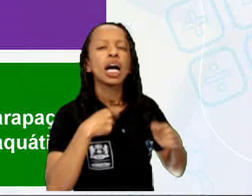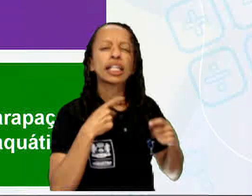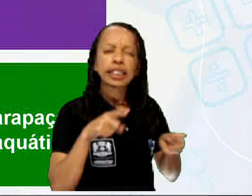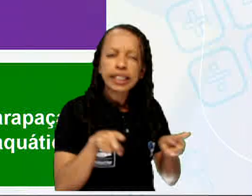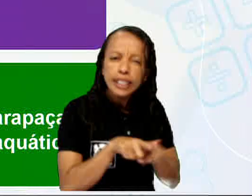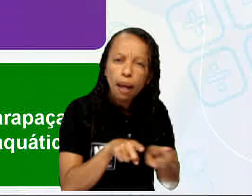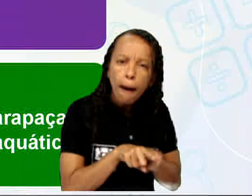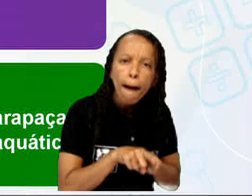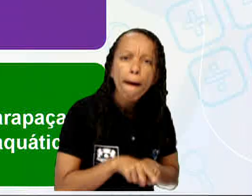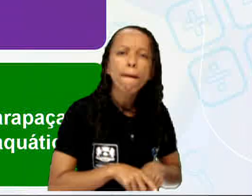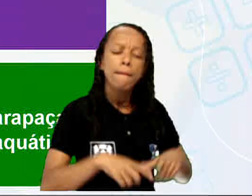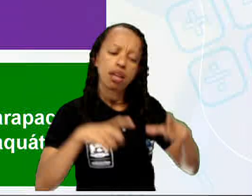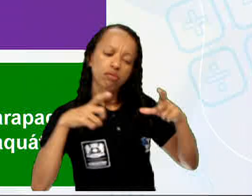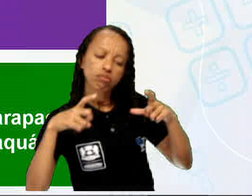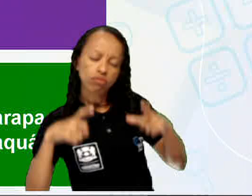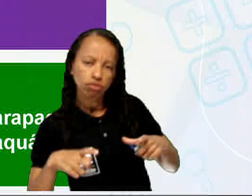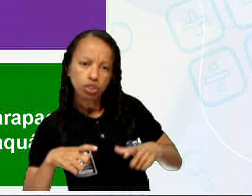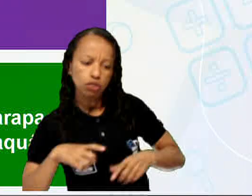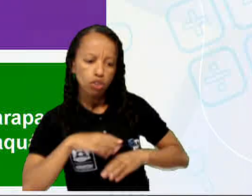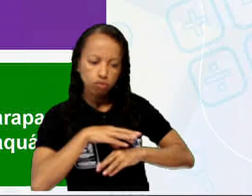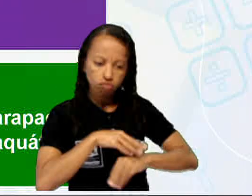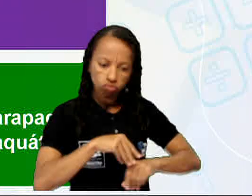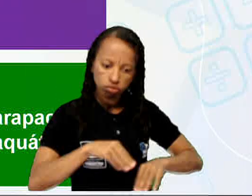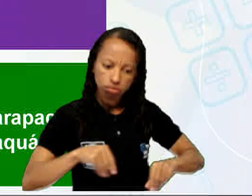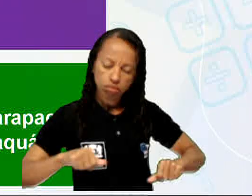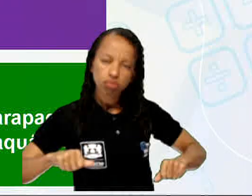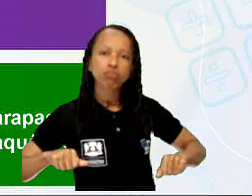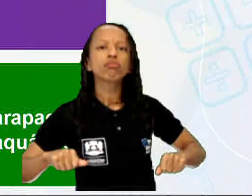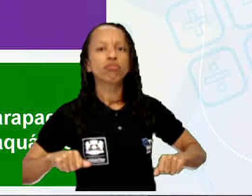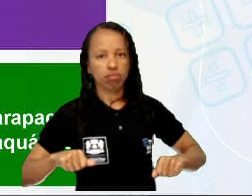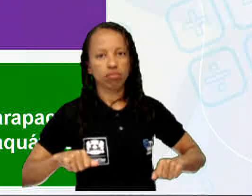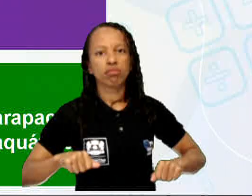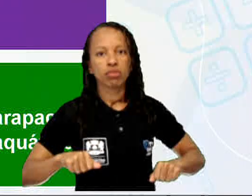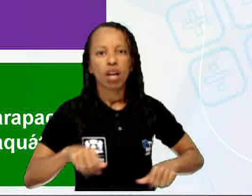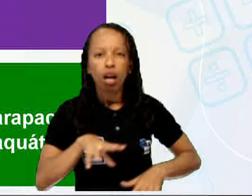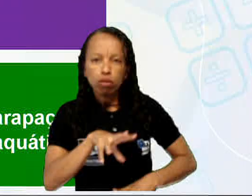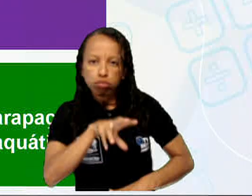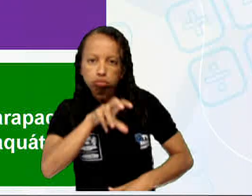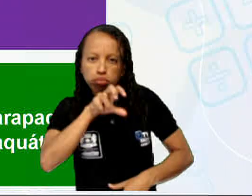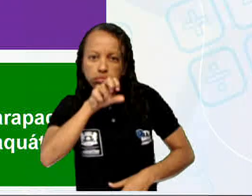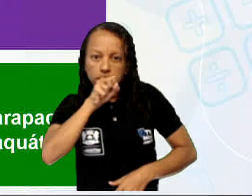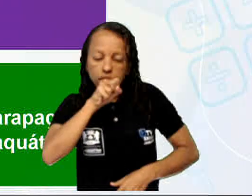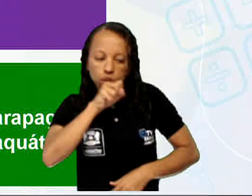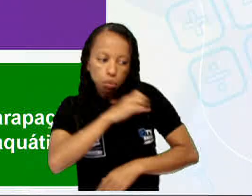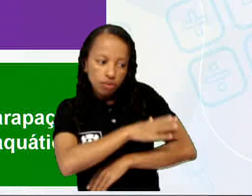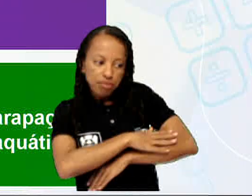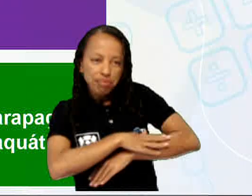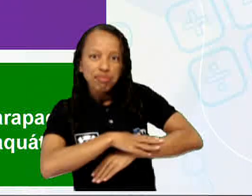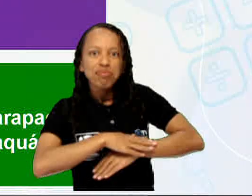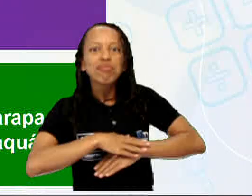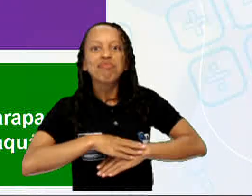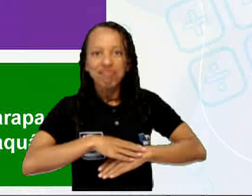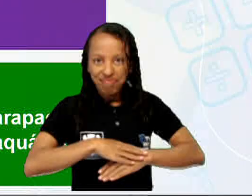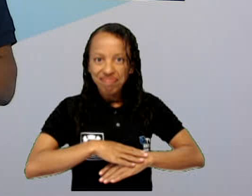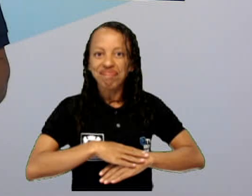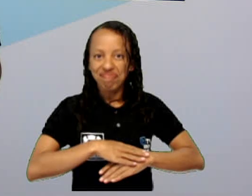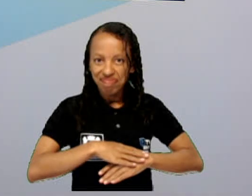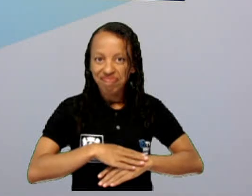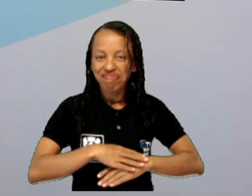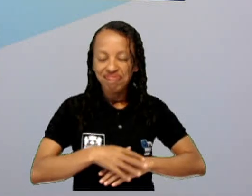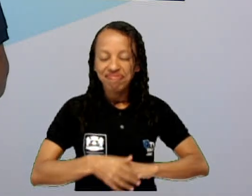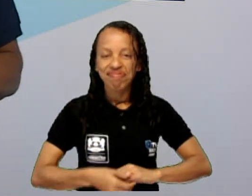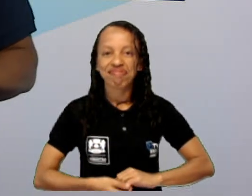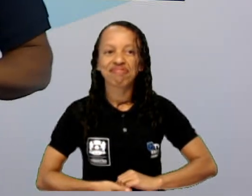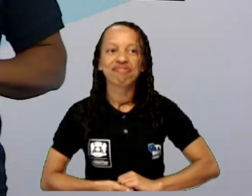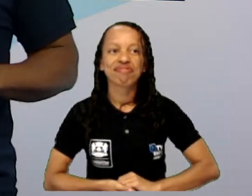terrestres. Respiram pela pele, é bem interessante. Eles têm pulmões, mas também respiram pela